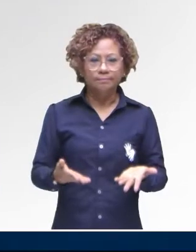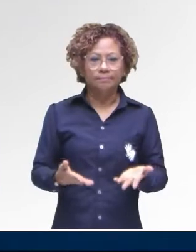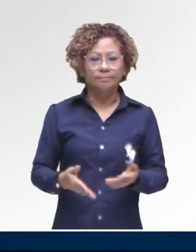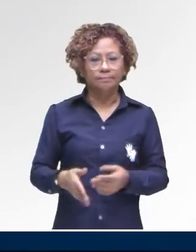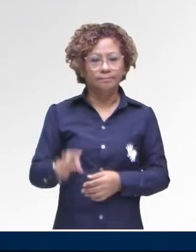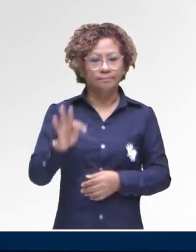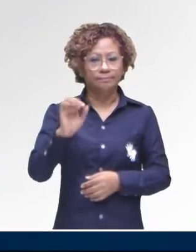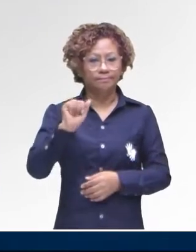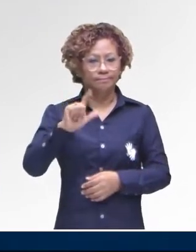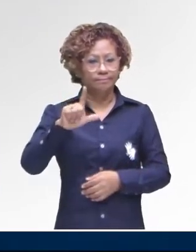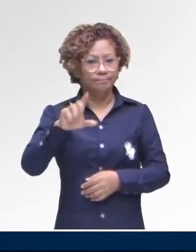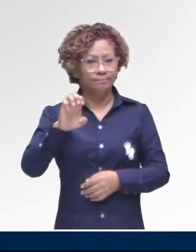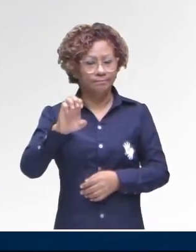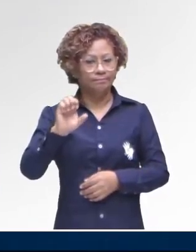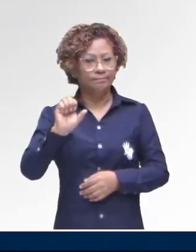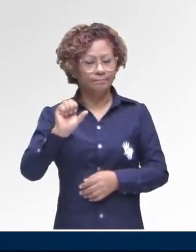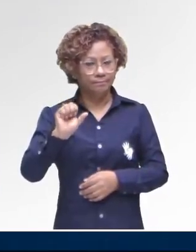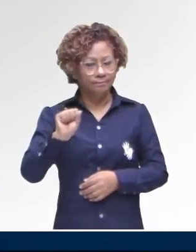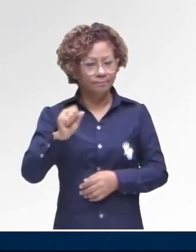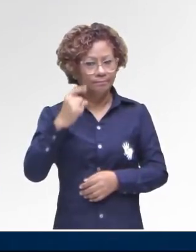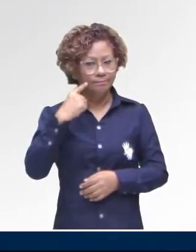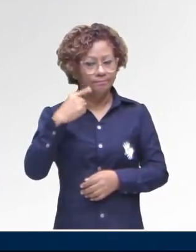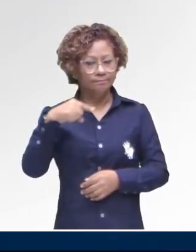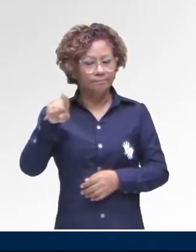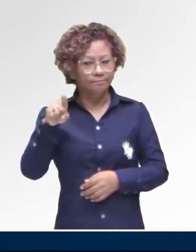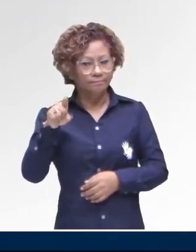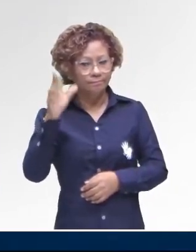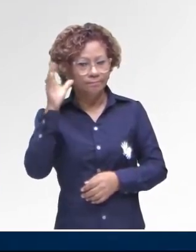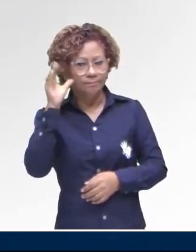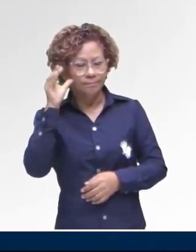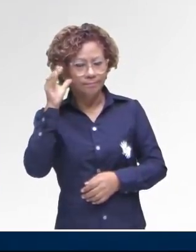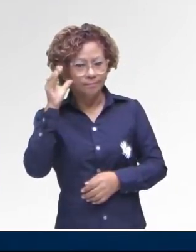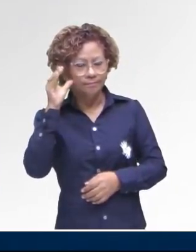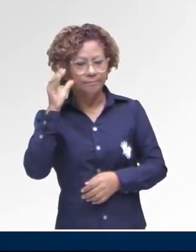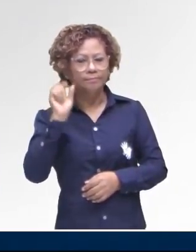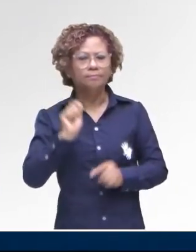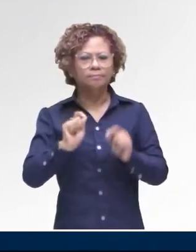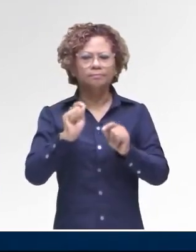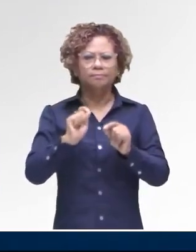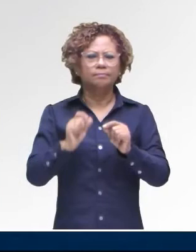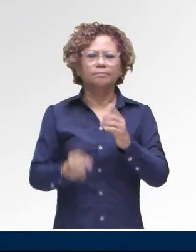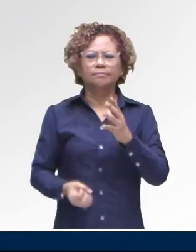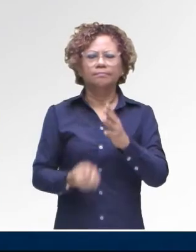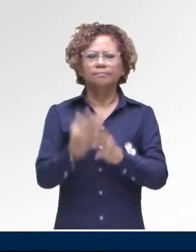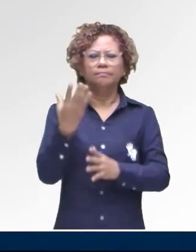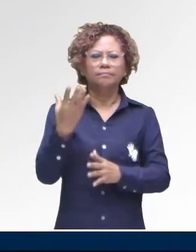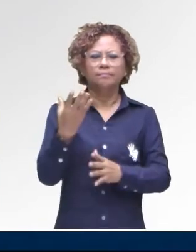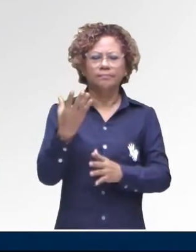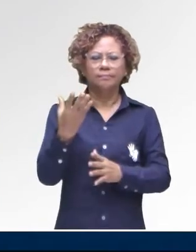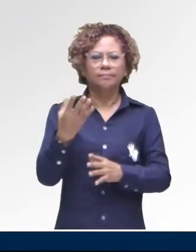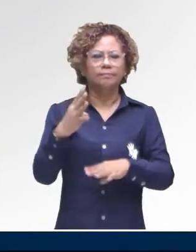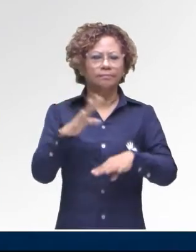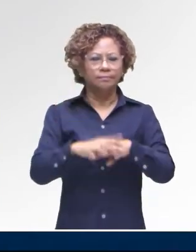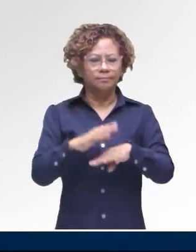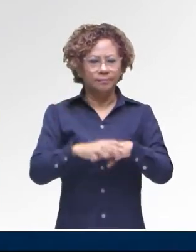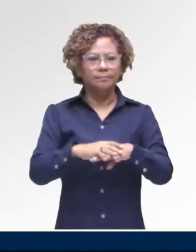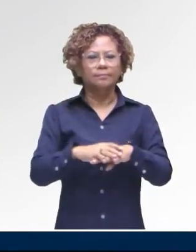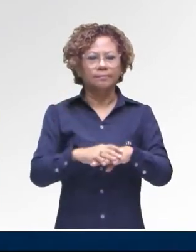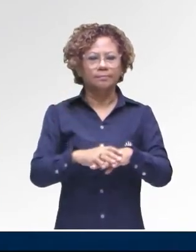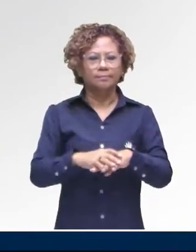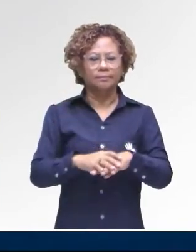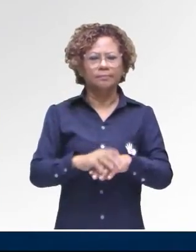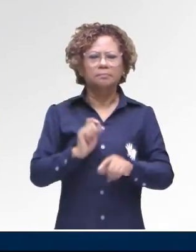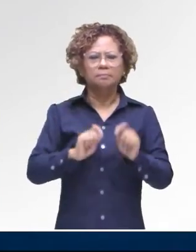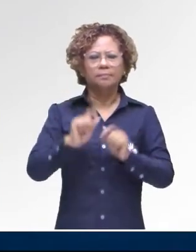de novo na matemática naquela época, em termos de linhas e ângulos. Muito bem, agora